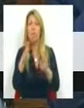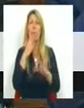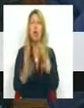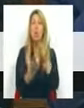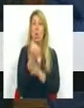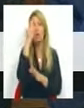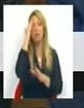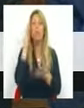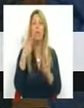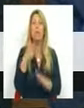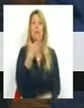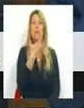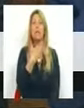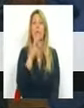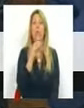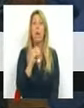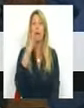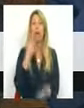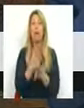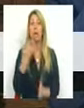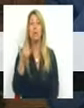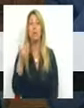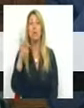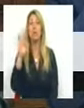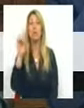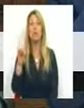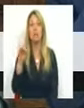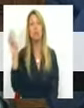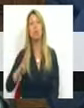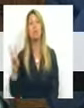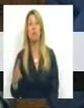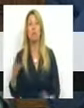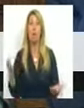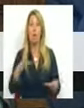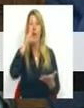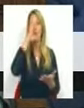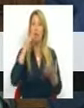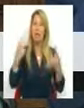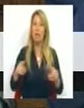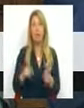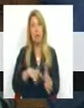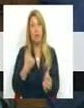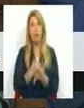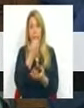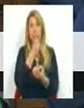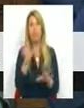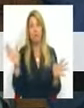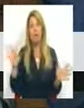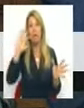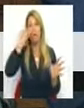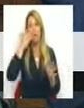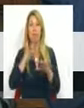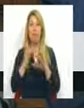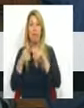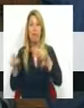entre 140 a 200 milhões, a 246 milhões. Portanto, o Estado teria sempre uma perda pelo diferencial dos